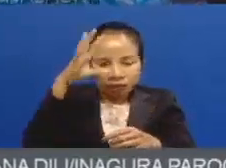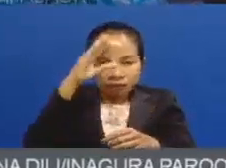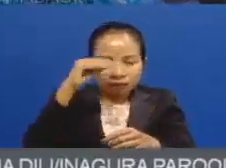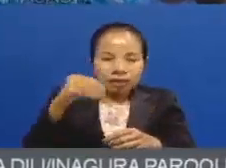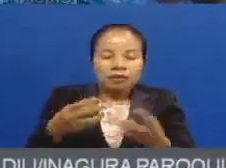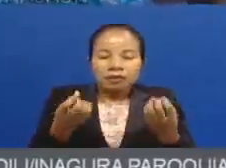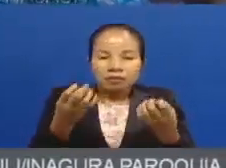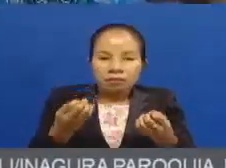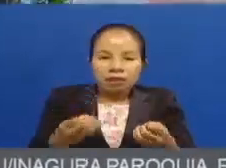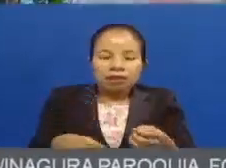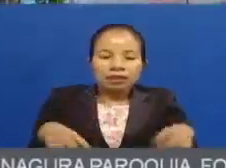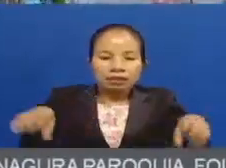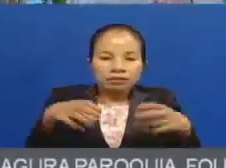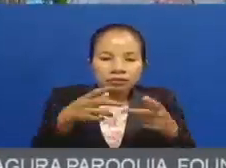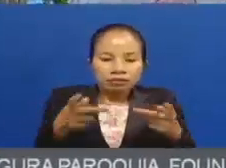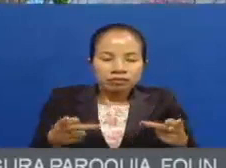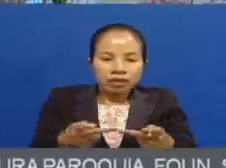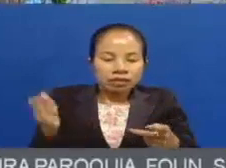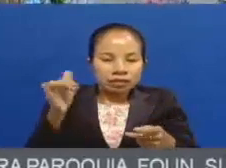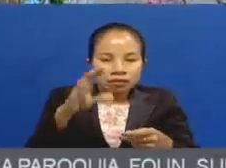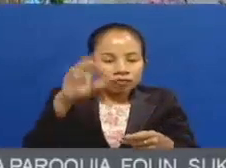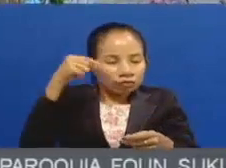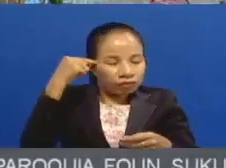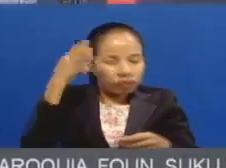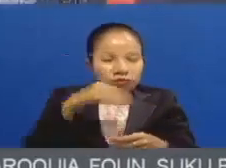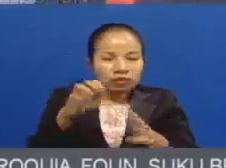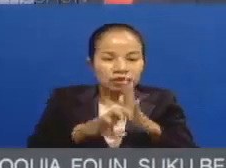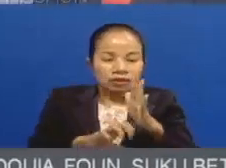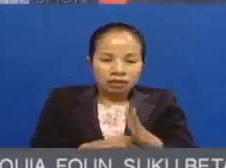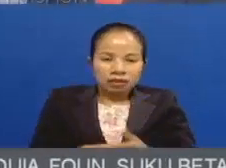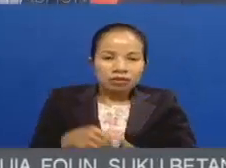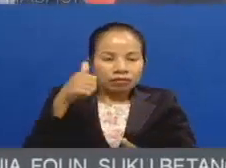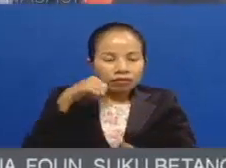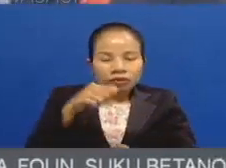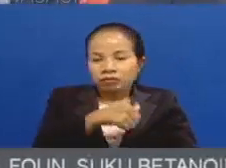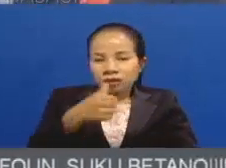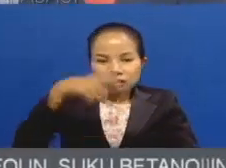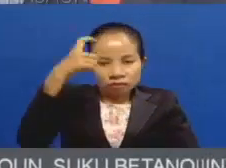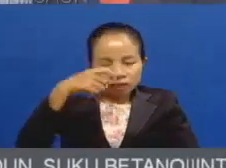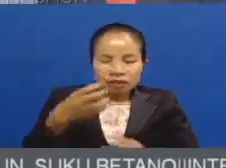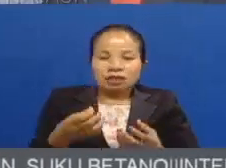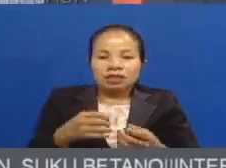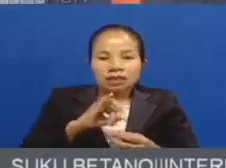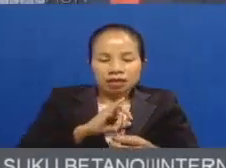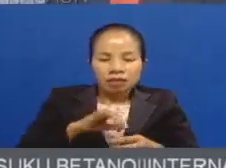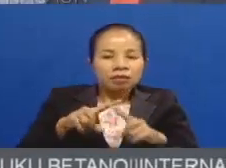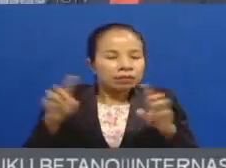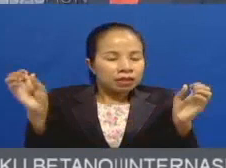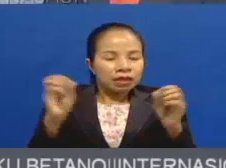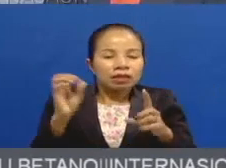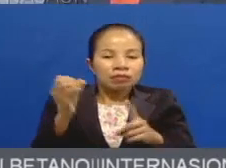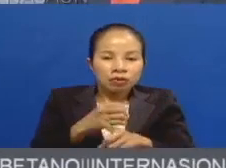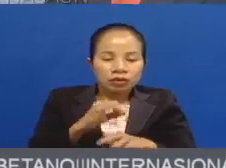maca domina e a instituição privada no estado roto. E a Feto selo que matene que liu hao, mas bela e a